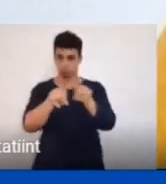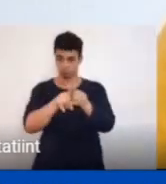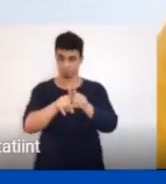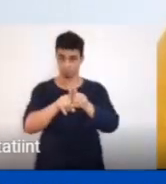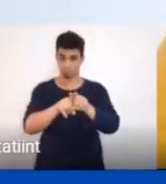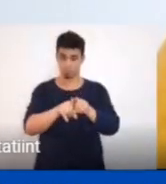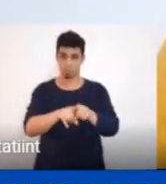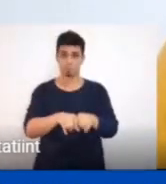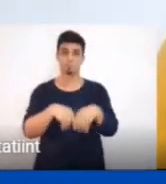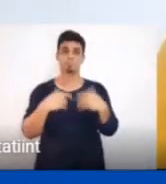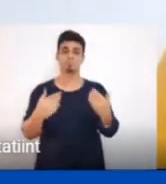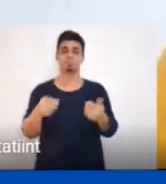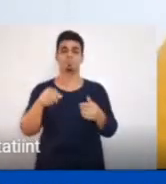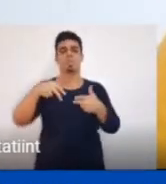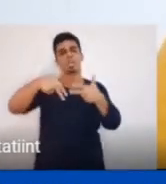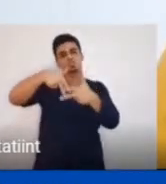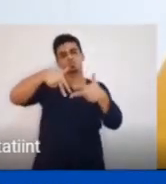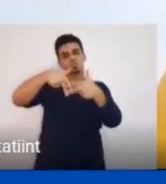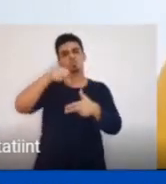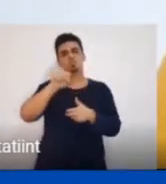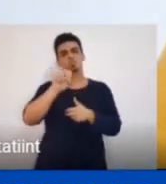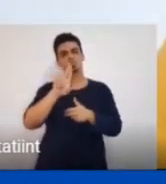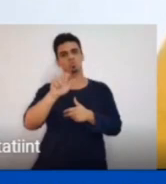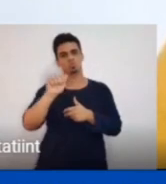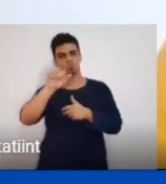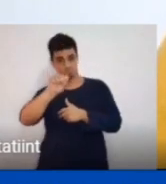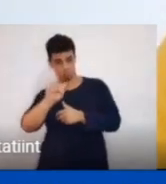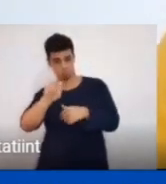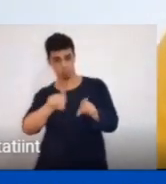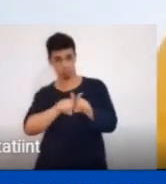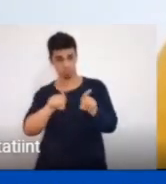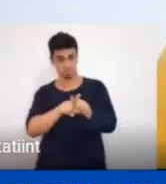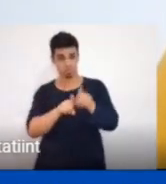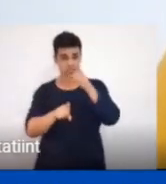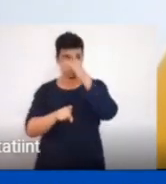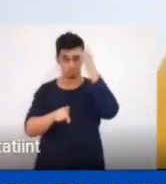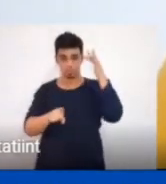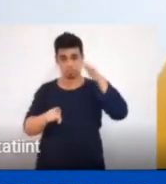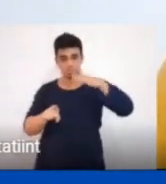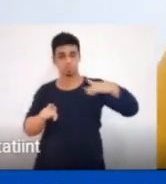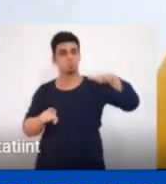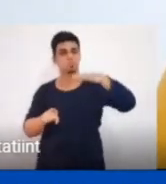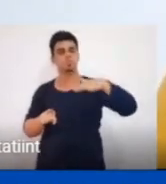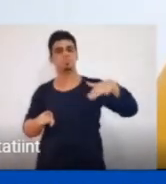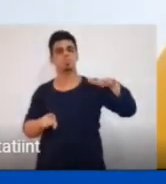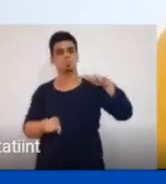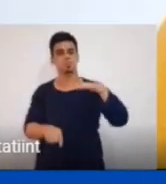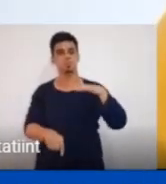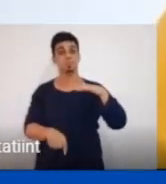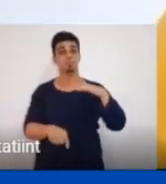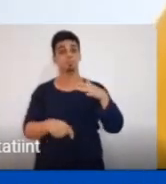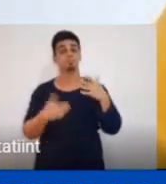organizações, pessoas, personalidades, trazendo